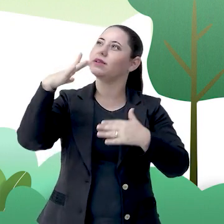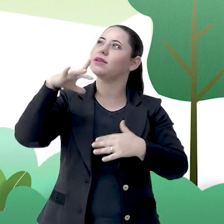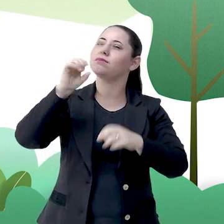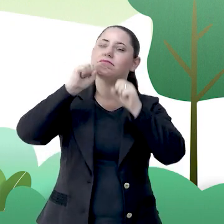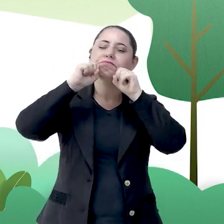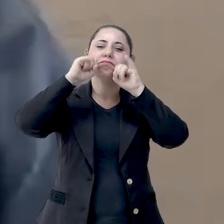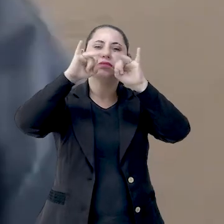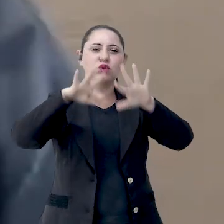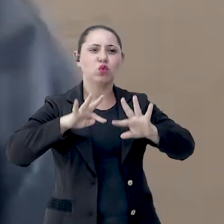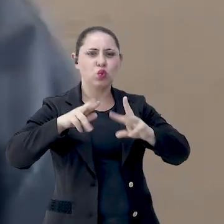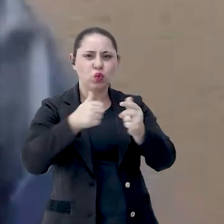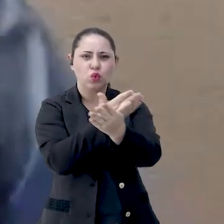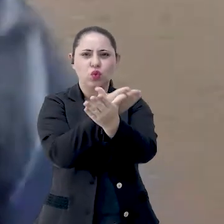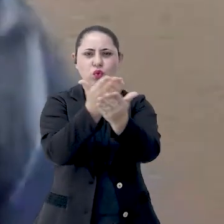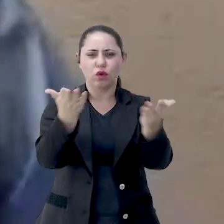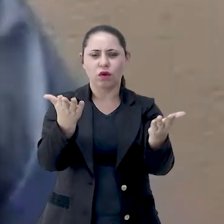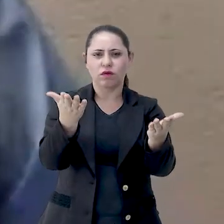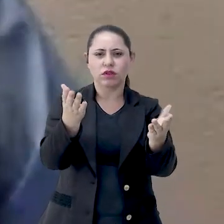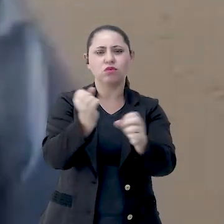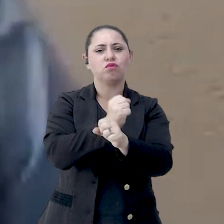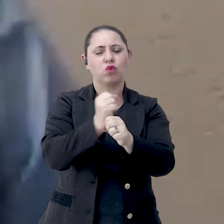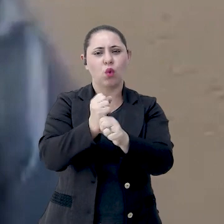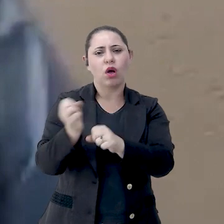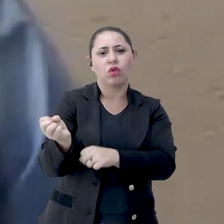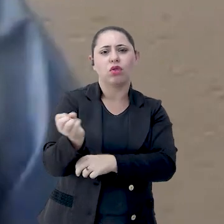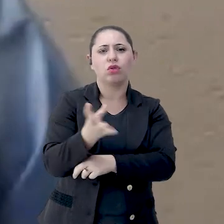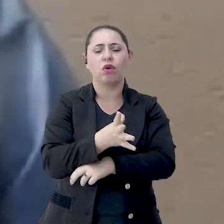todos vocês. Deixo para os nossos gestores